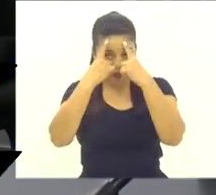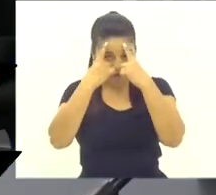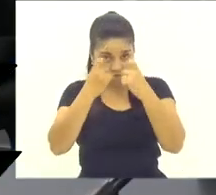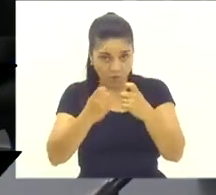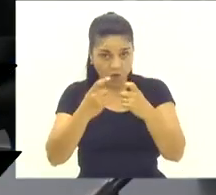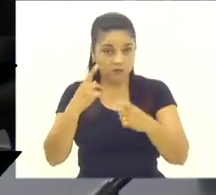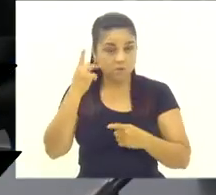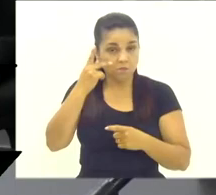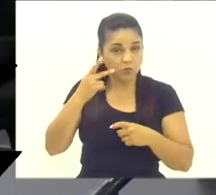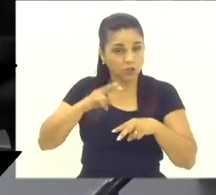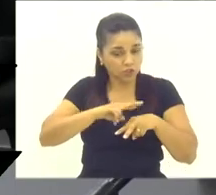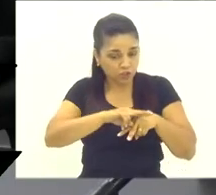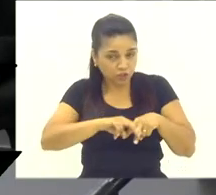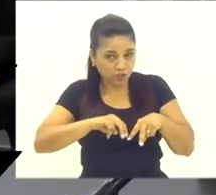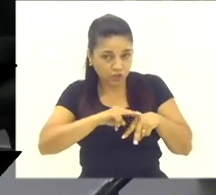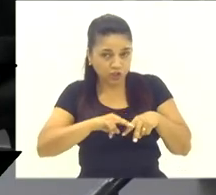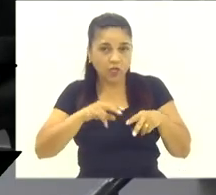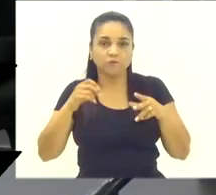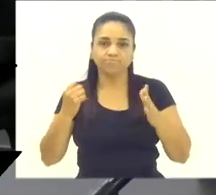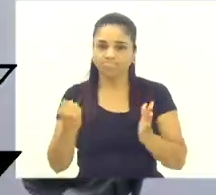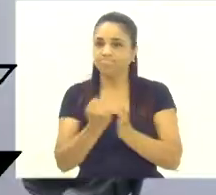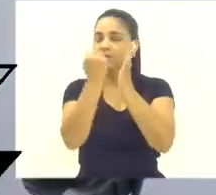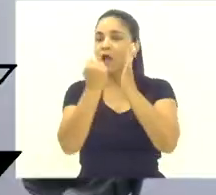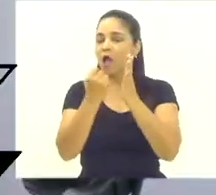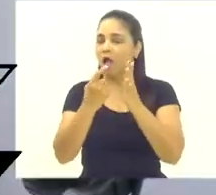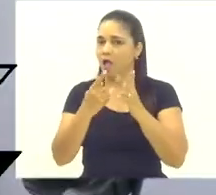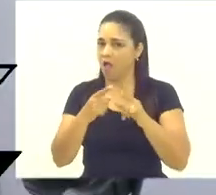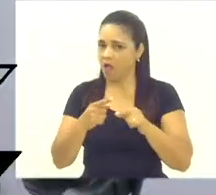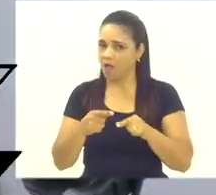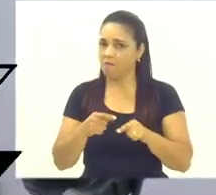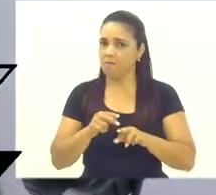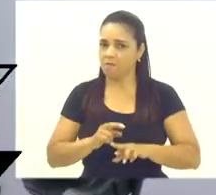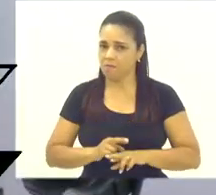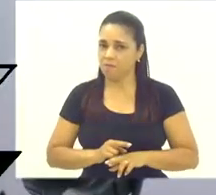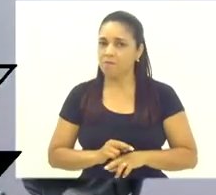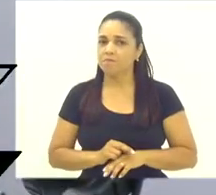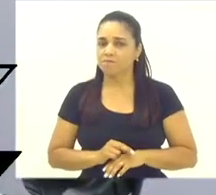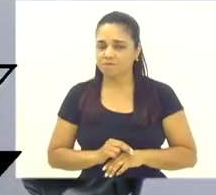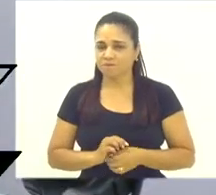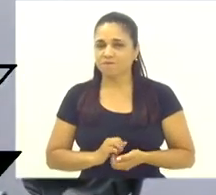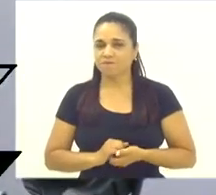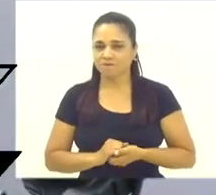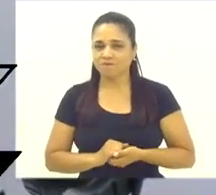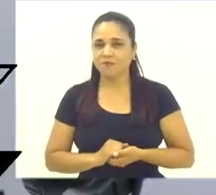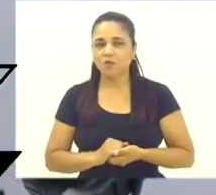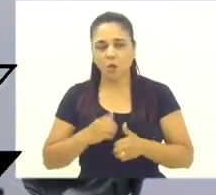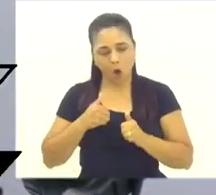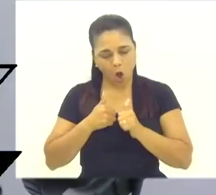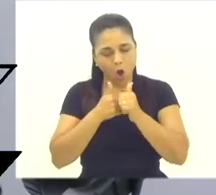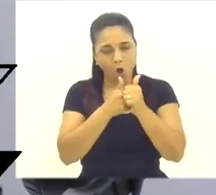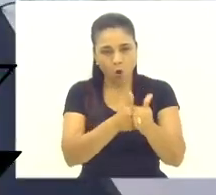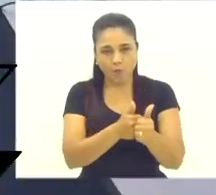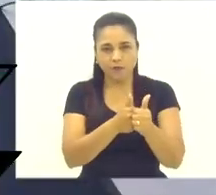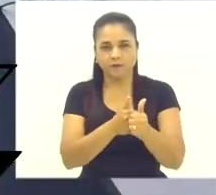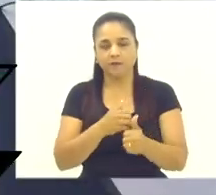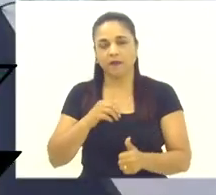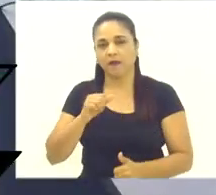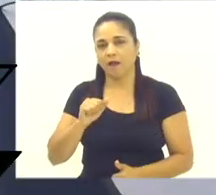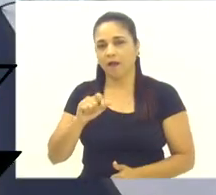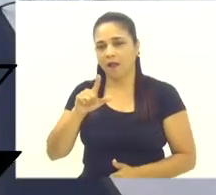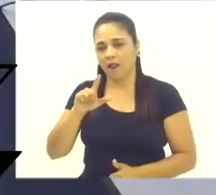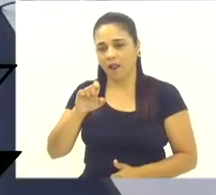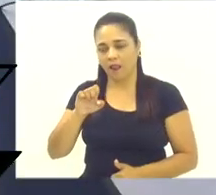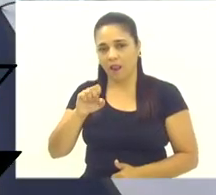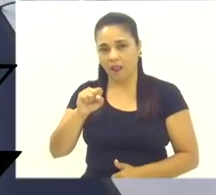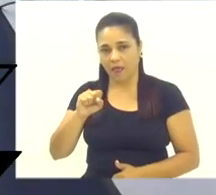é tem um impacto muito grande o que eu pude acompanhar na lesp por exemplo que